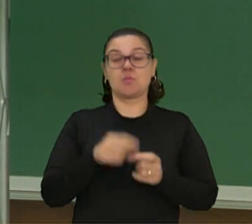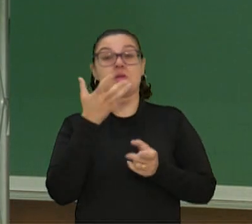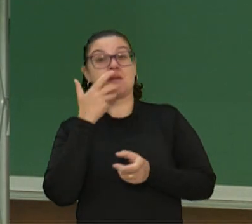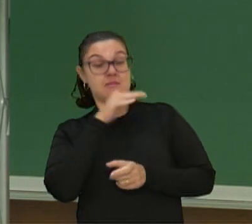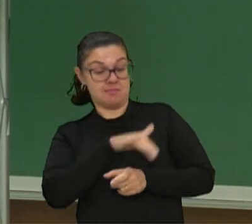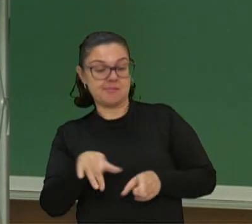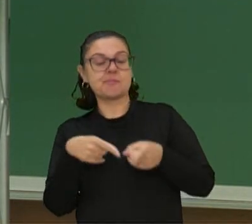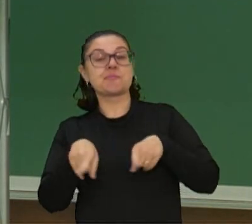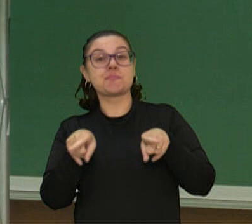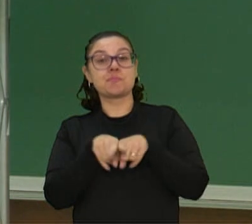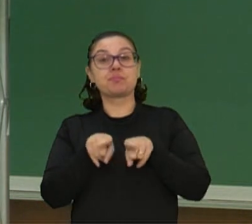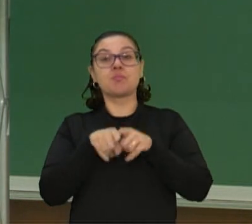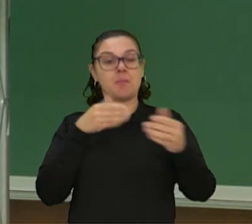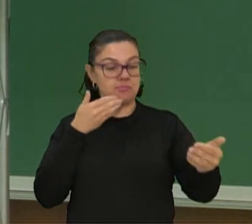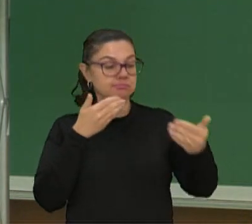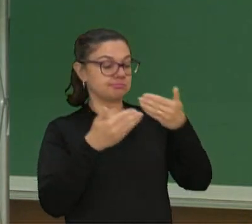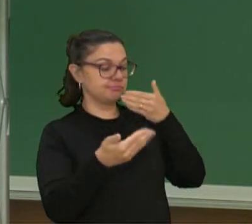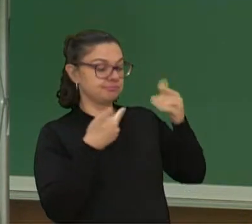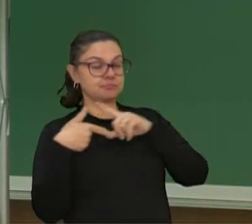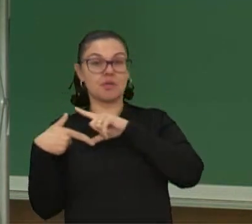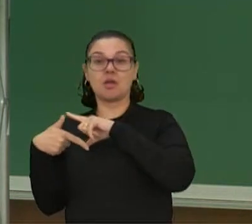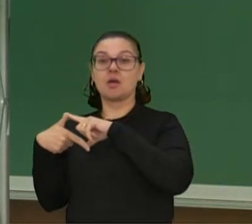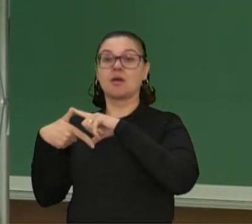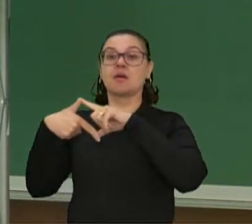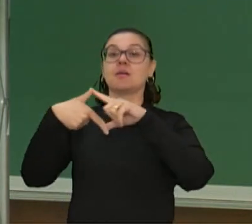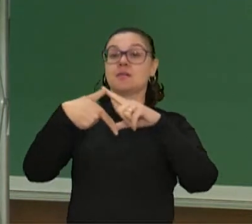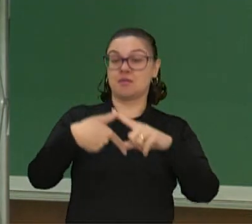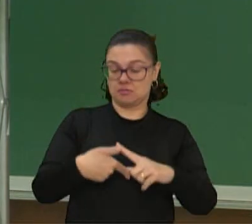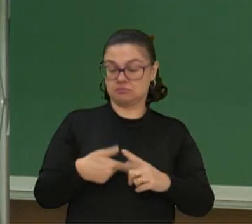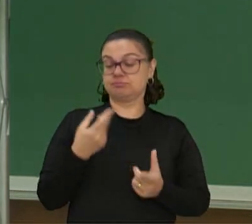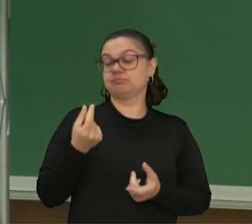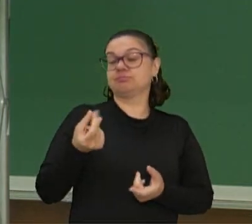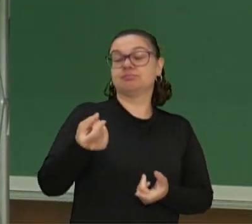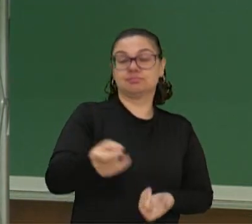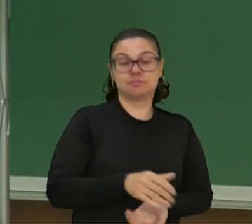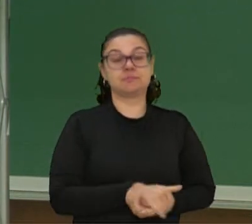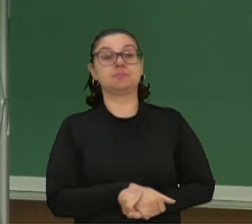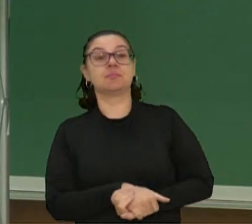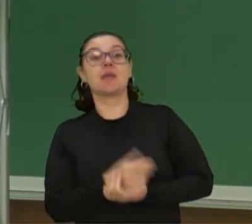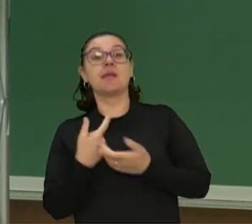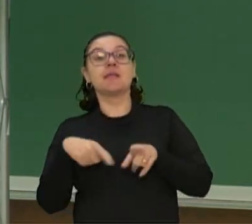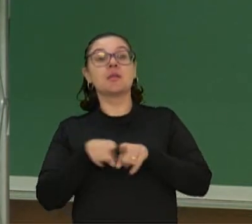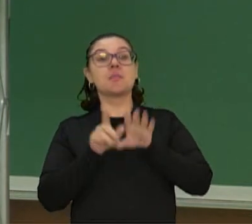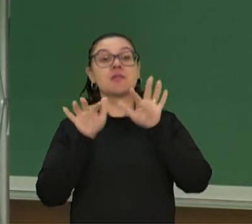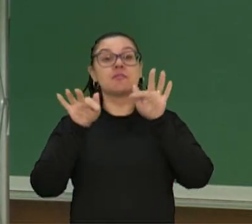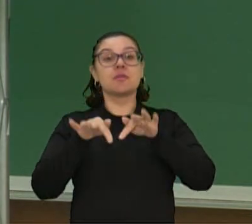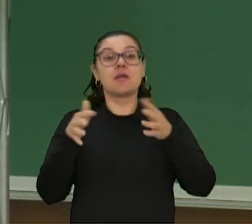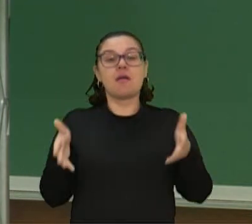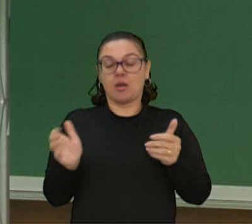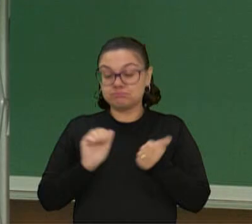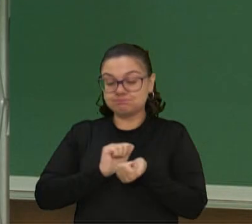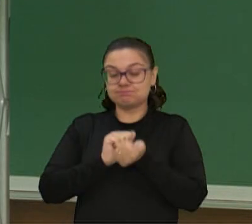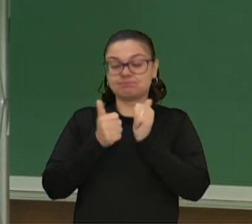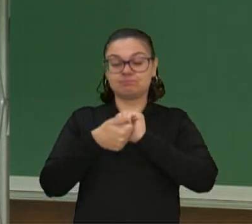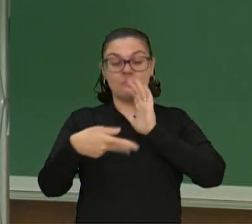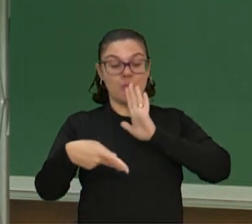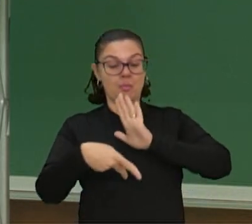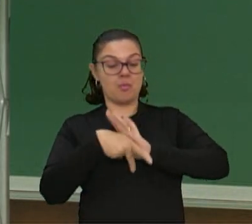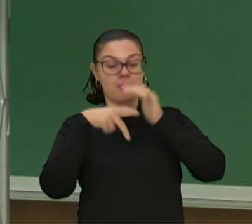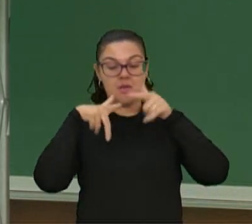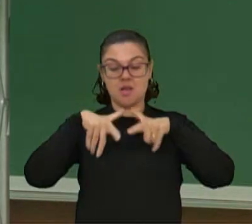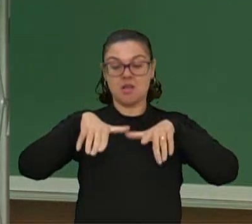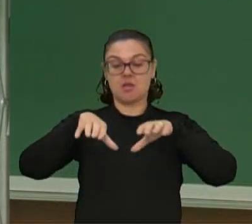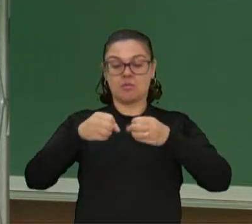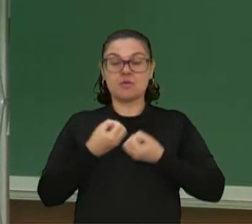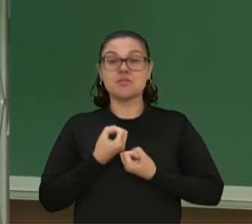infantil. Além disso, ela dialoga com uma tradição enorme de mais de 2.000 anos. E, finalmente, ela estiliza a linguagem e expressa a